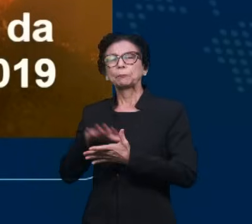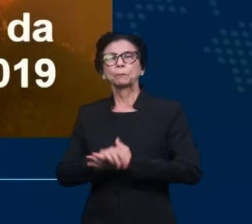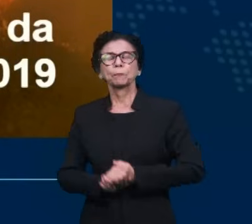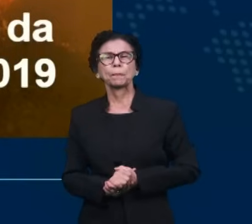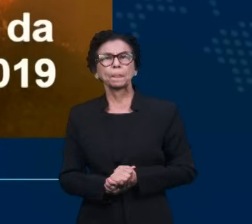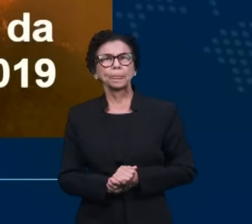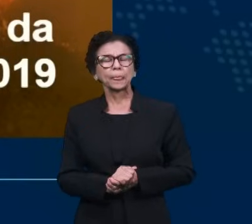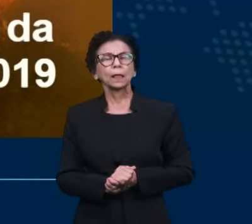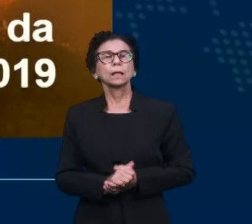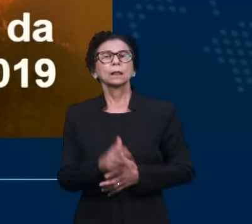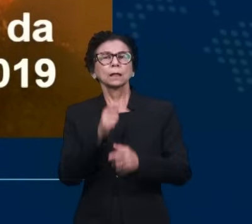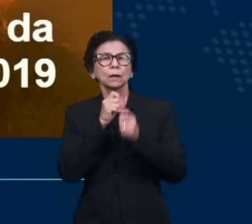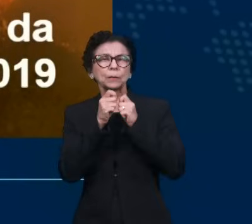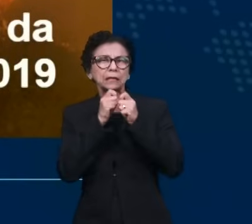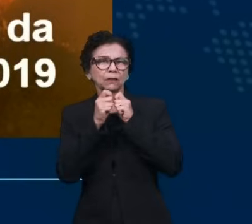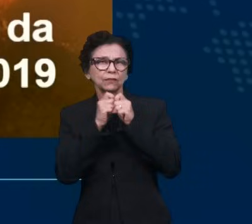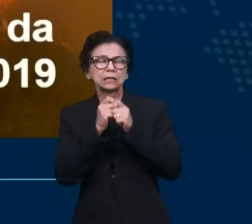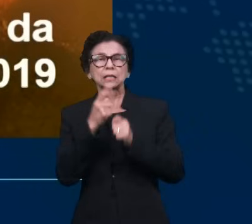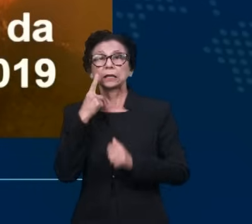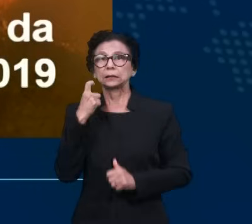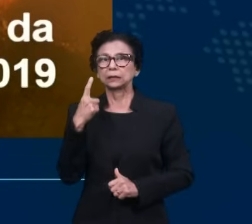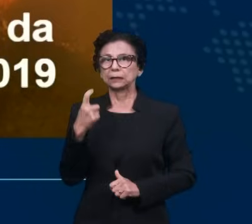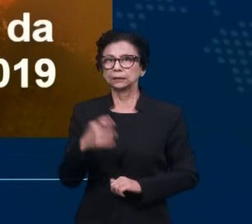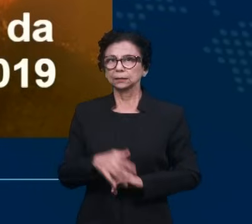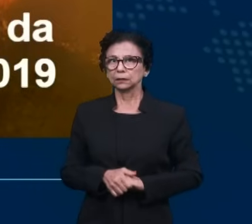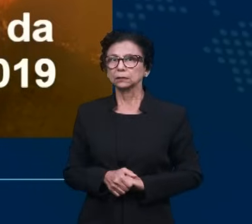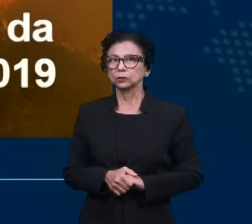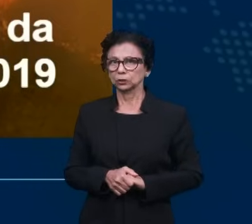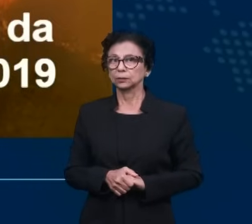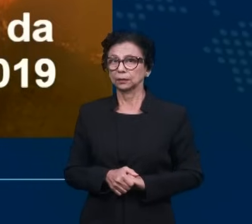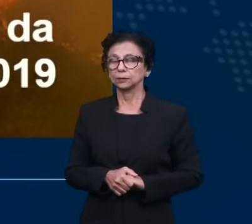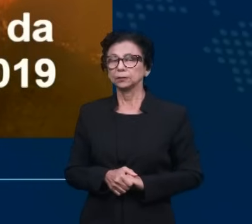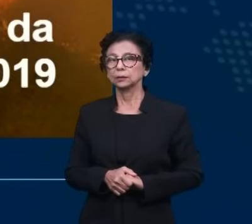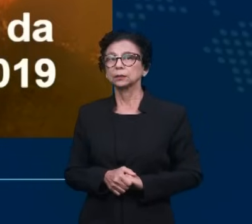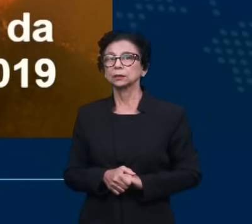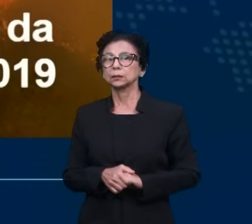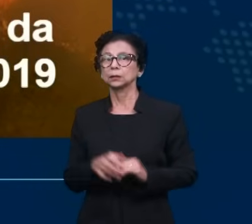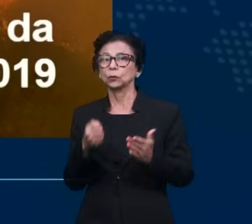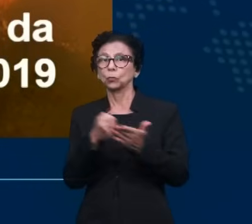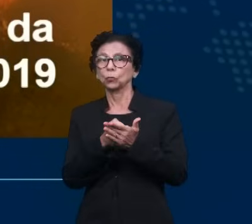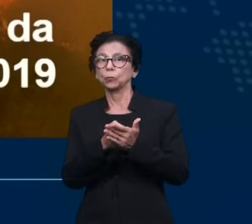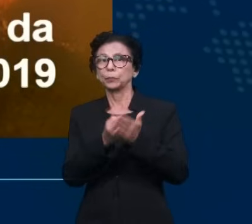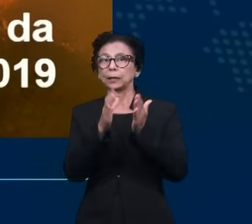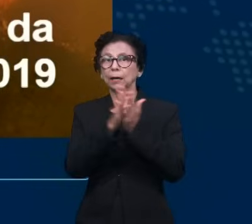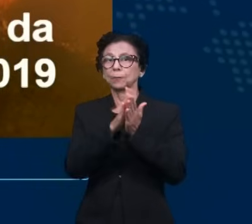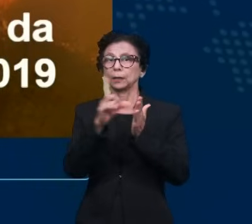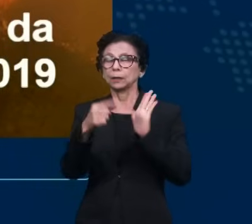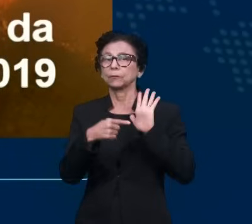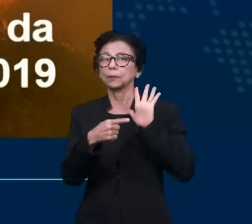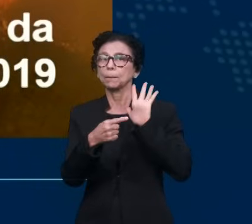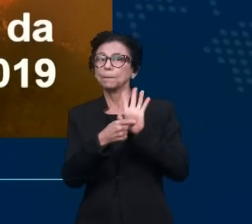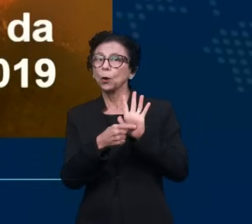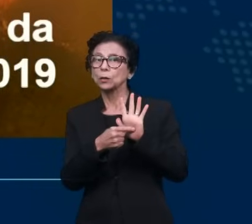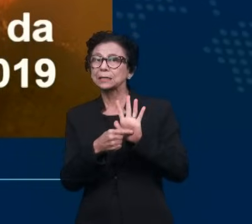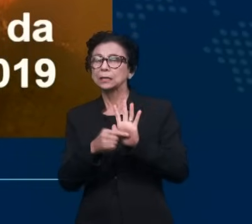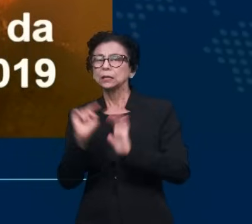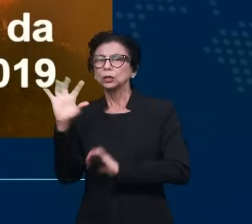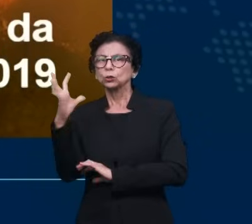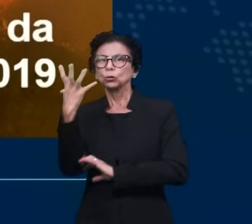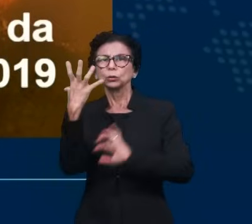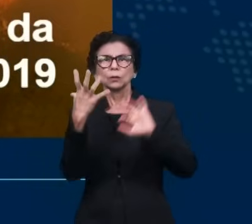muito interessante que confirma a palavra, né? Incêndios florestais causaram 1/3 da